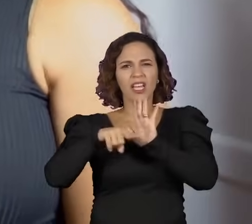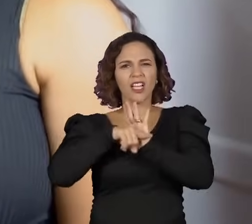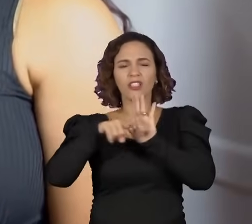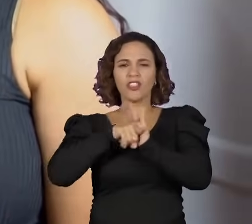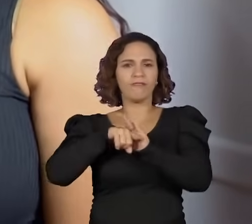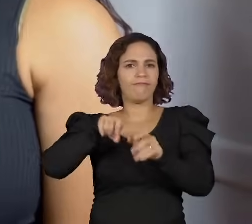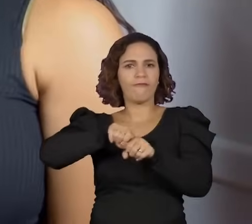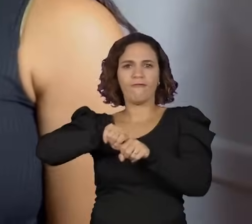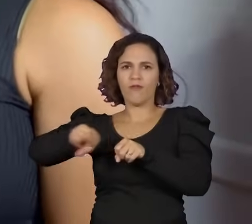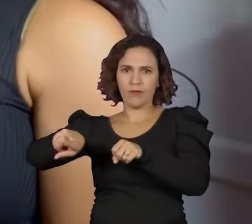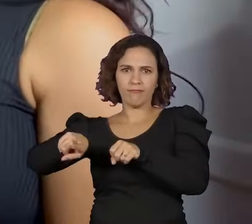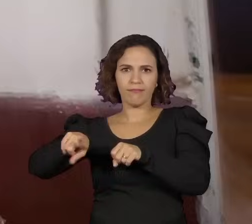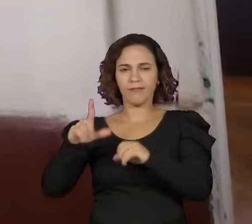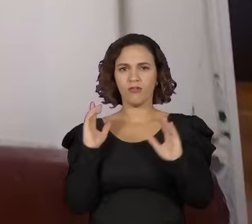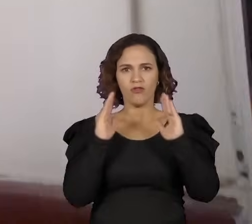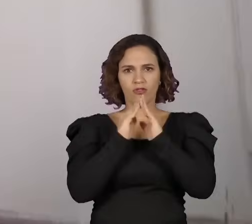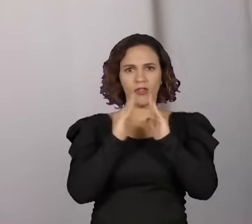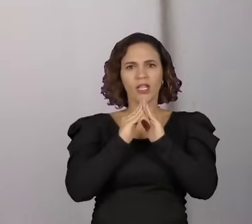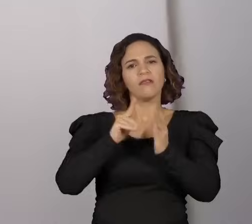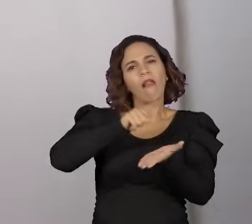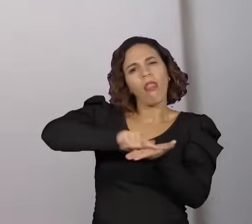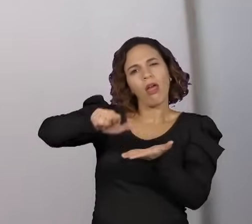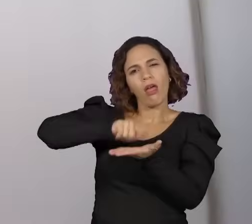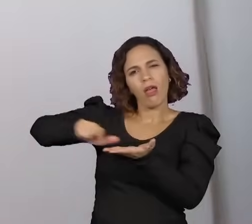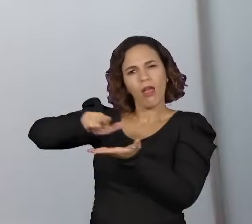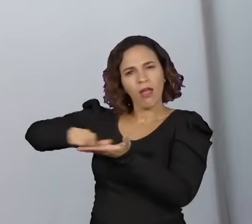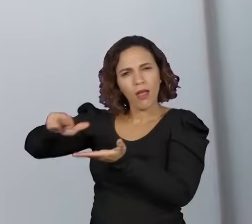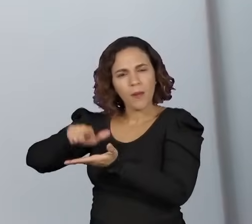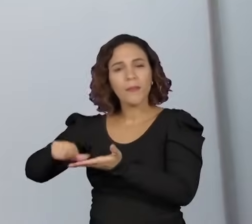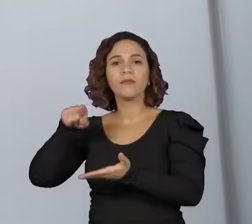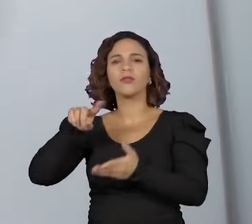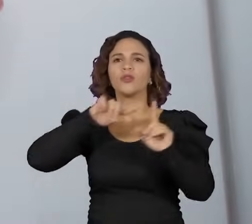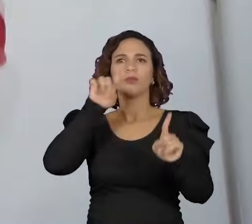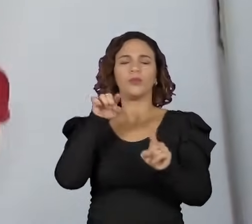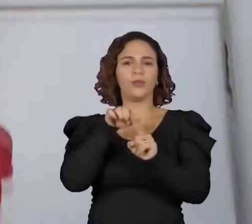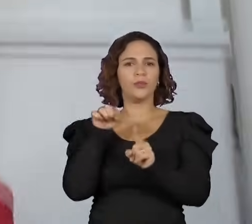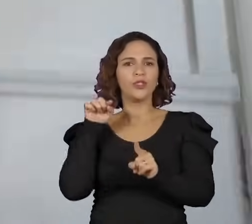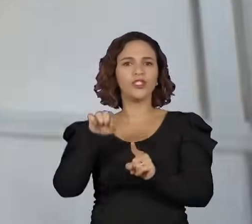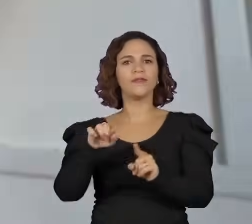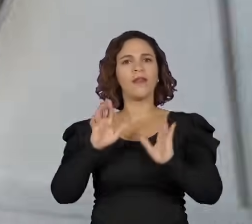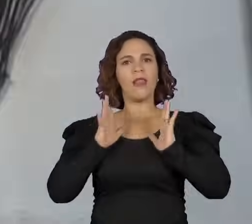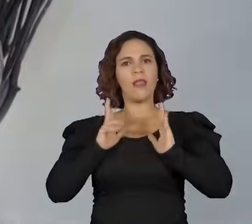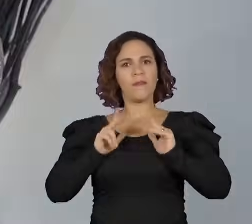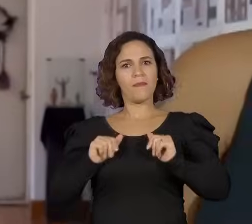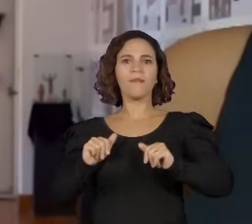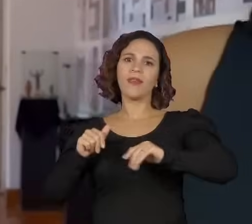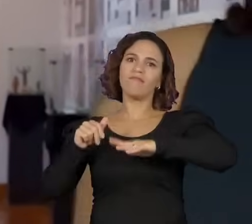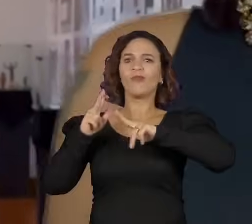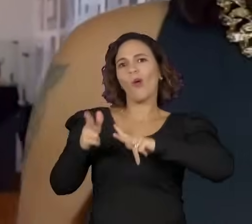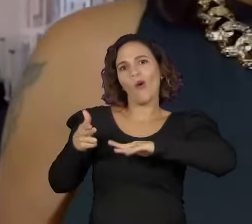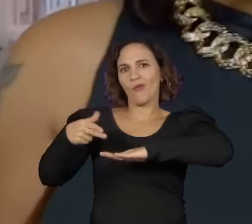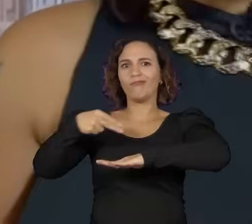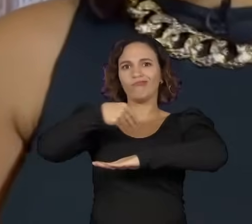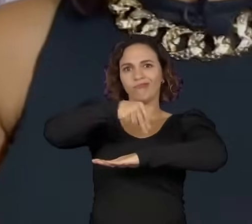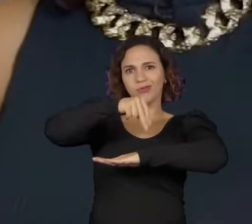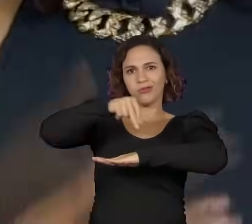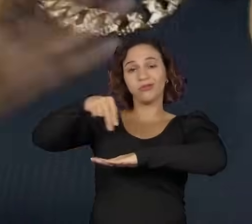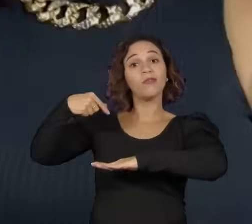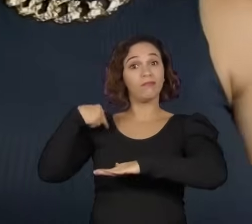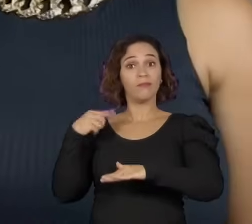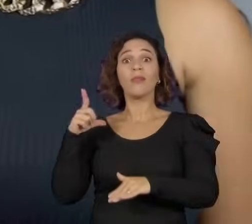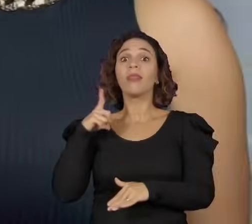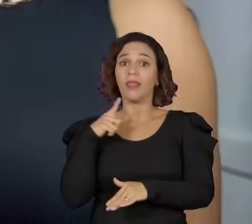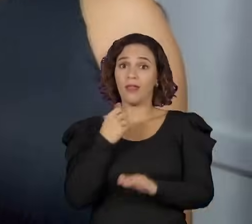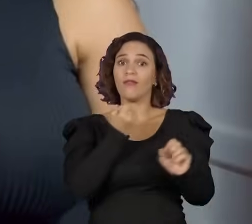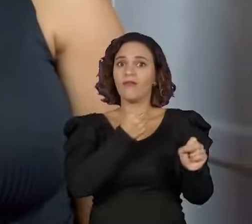negativa de dentro da casa. Então a vassoura, ela vem com esse intuito de limpeza energética. Sim, eu tenho a minha vassoura porque